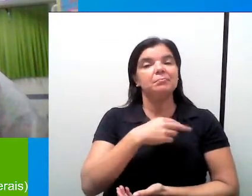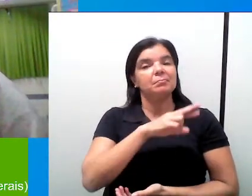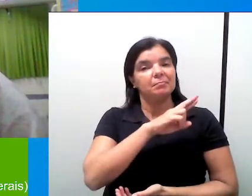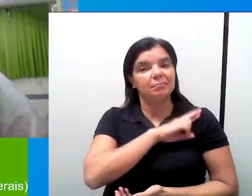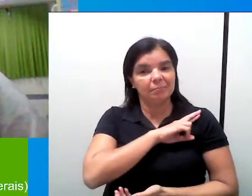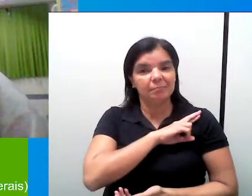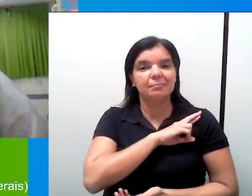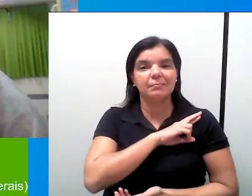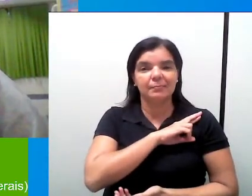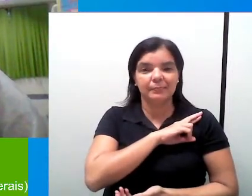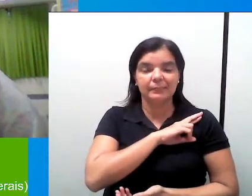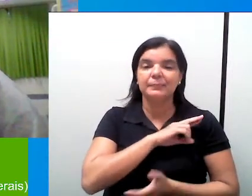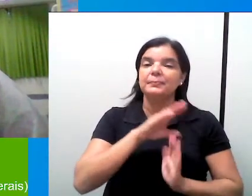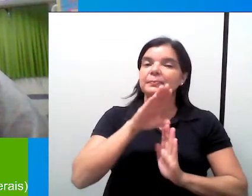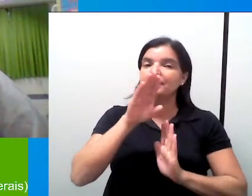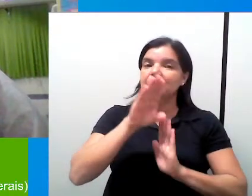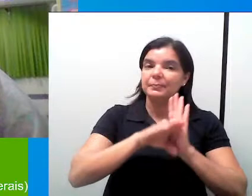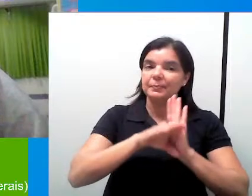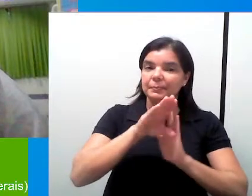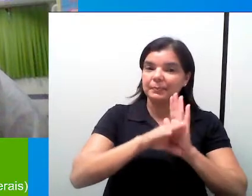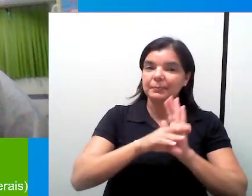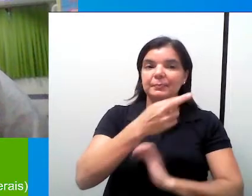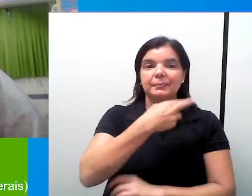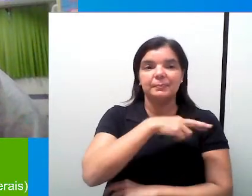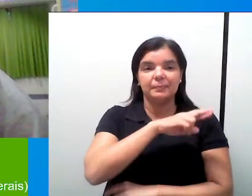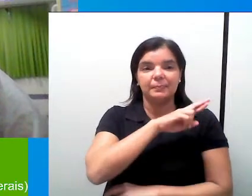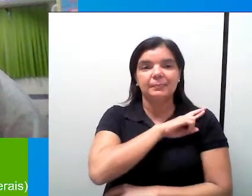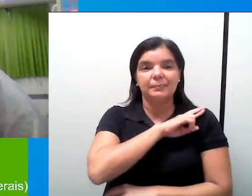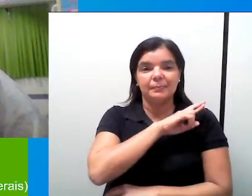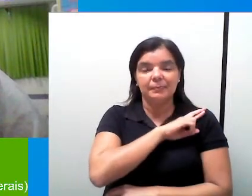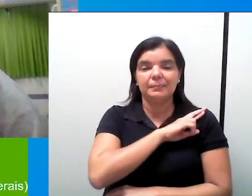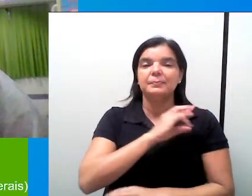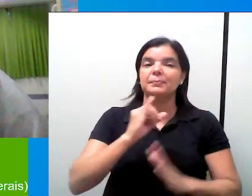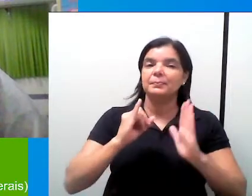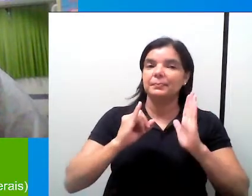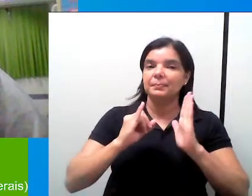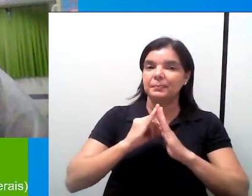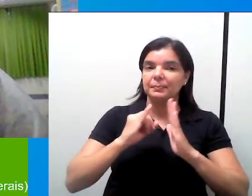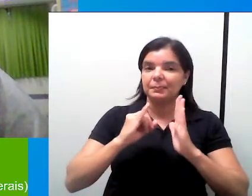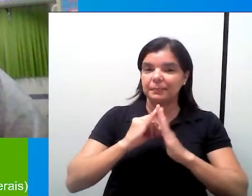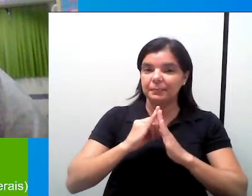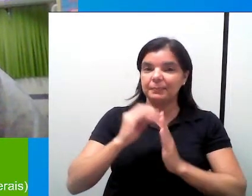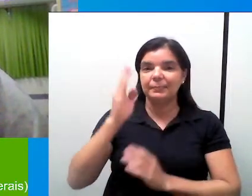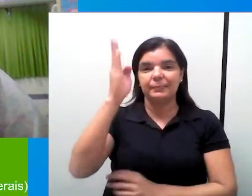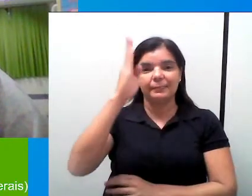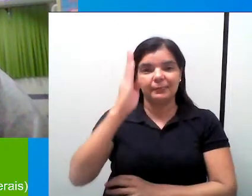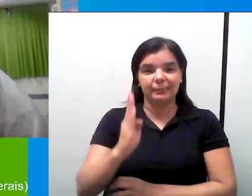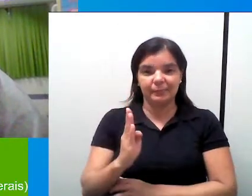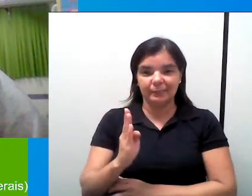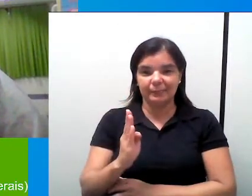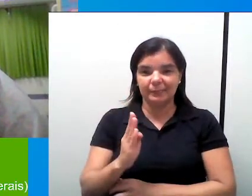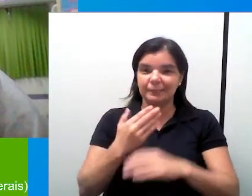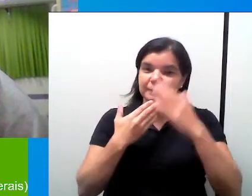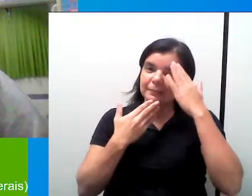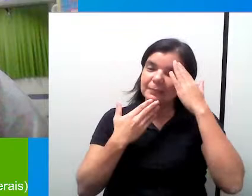com a curricularização e o nosso compromisso enquanto Instituto Federal com o Brasil. Tá certo? Muito obrigado.